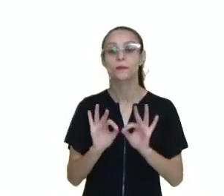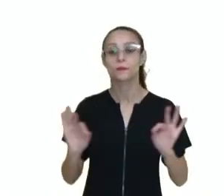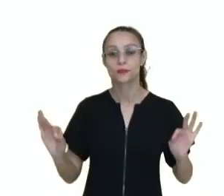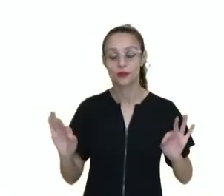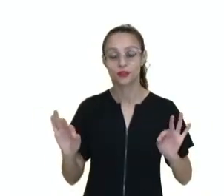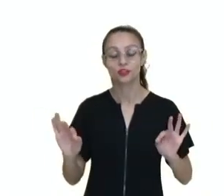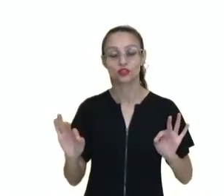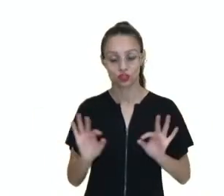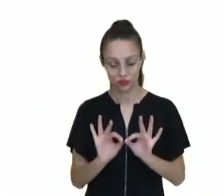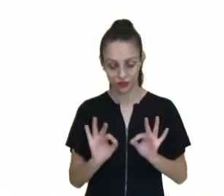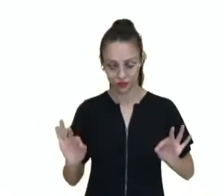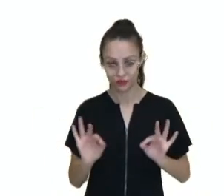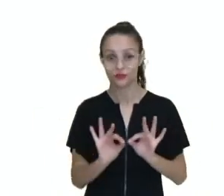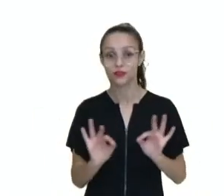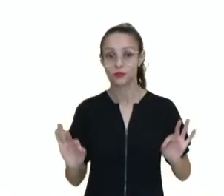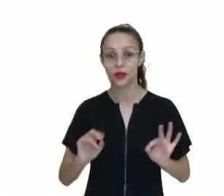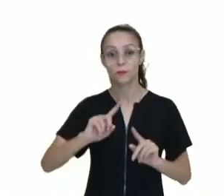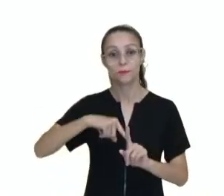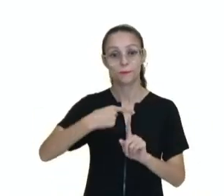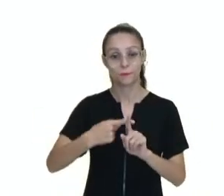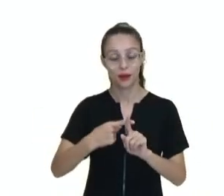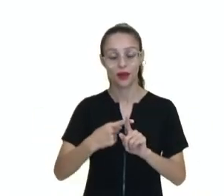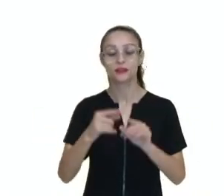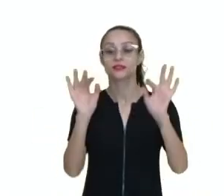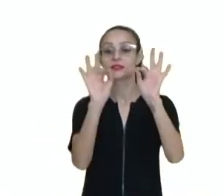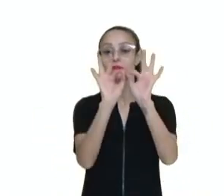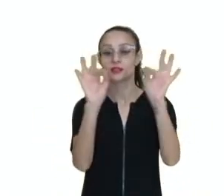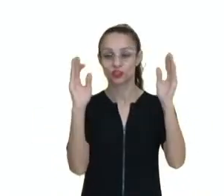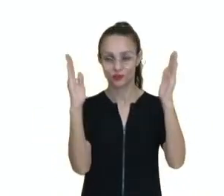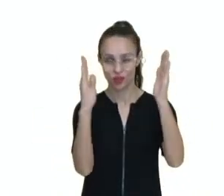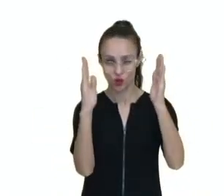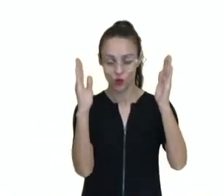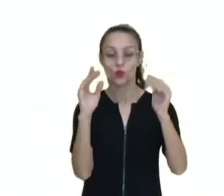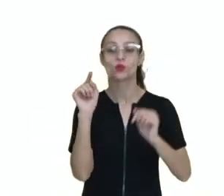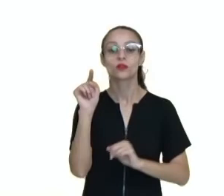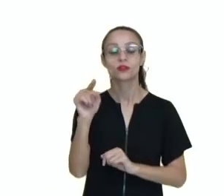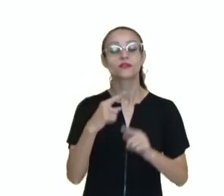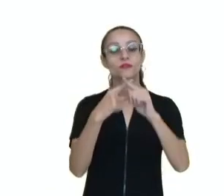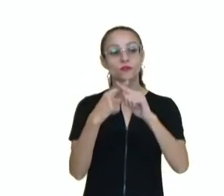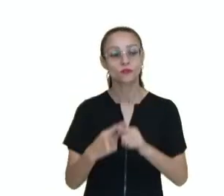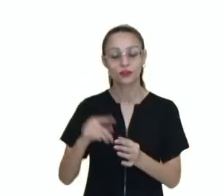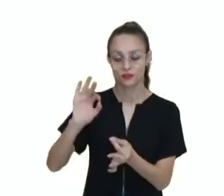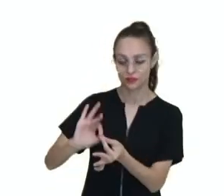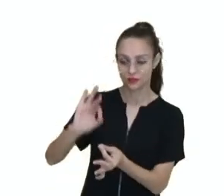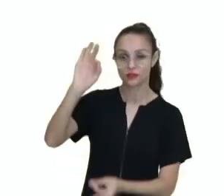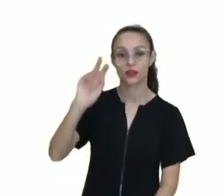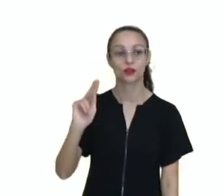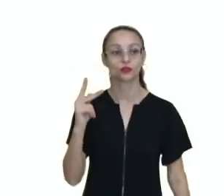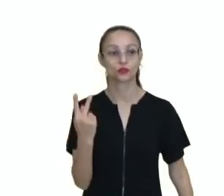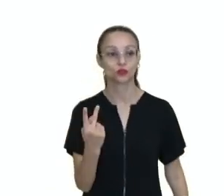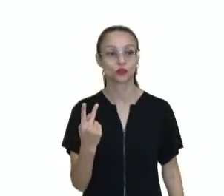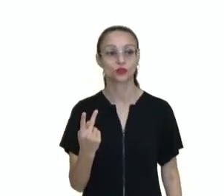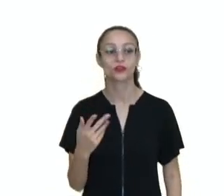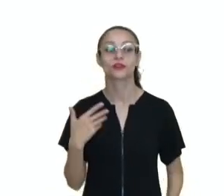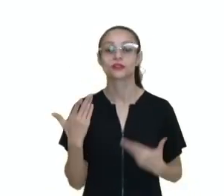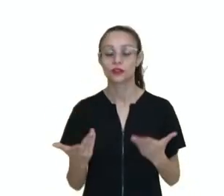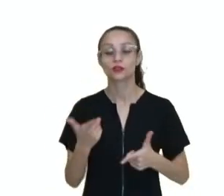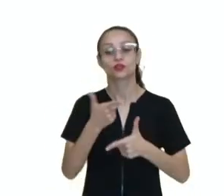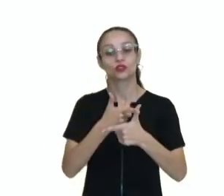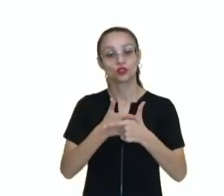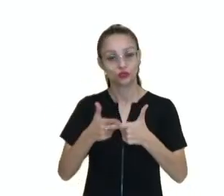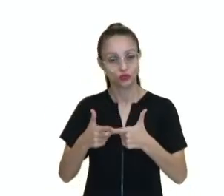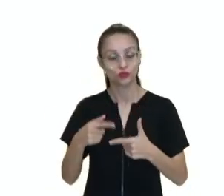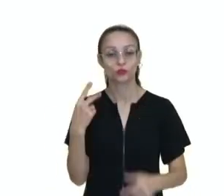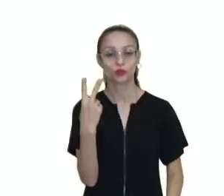da base maior mais a medida da base menor vezes o valor da altura e tudo isso